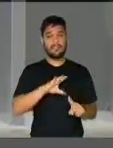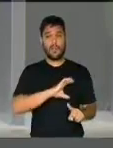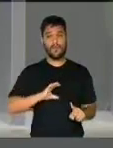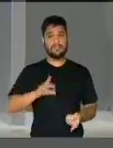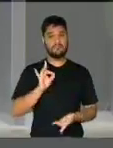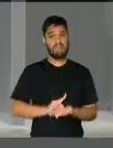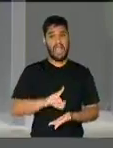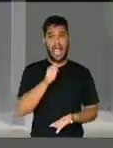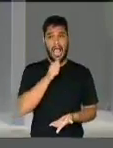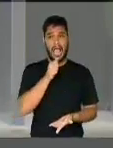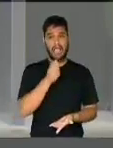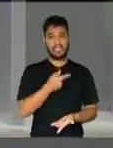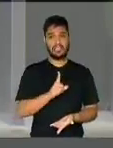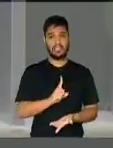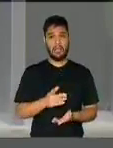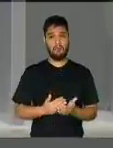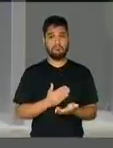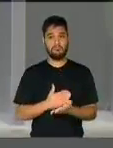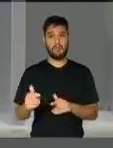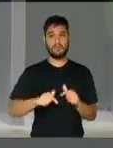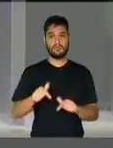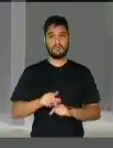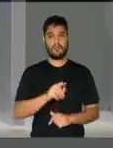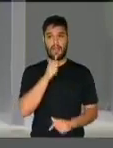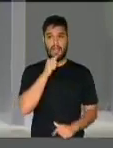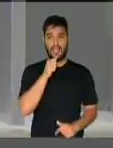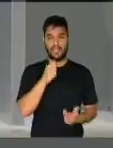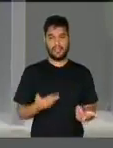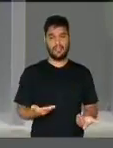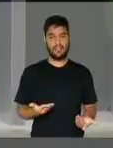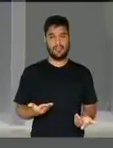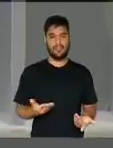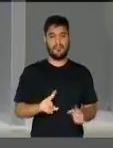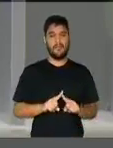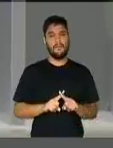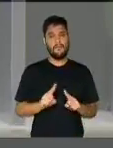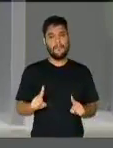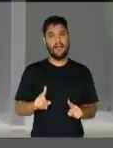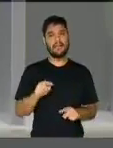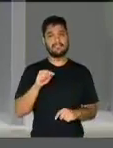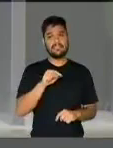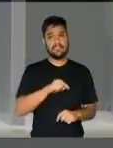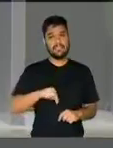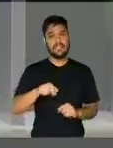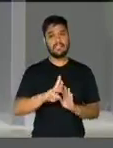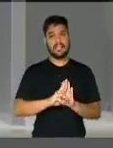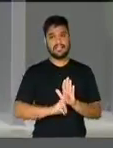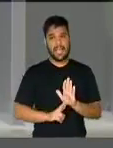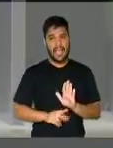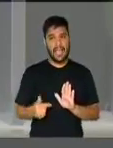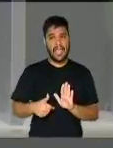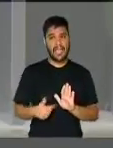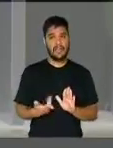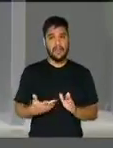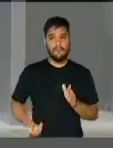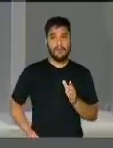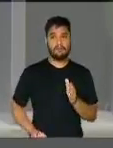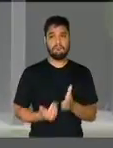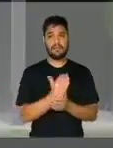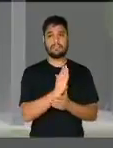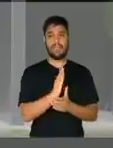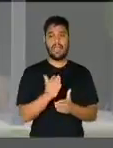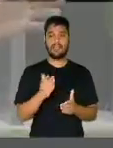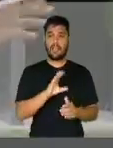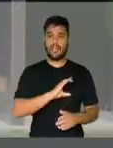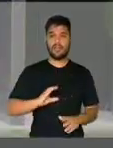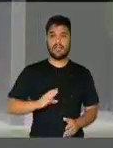processo privatista e entreguista que nós estamos submetidos fez com que isso fosse aprovado e instalado a toque de